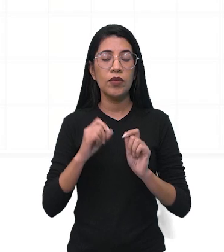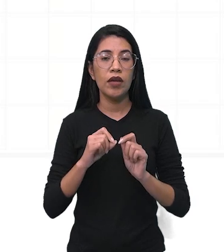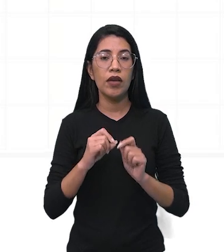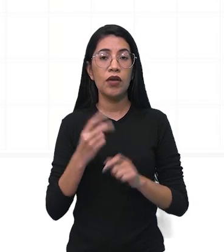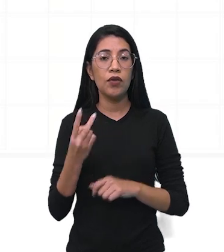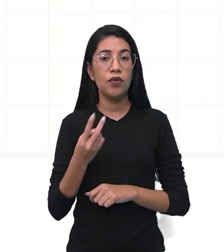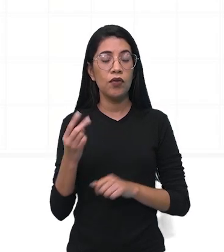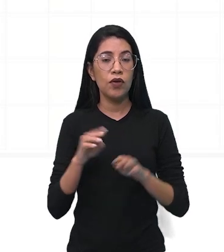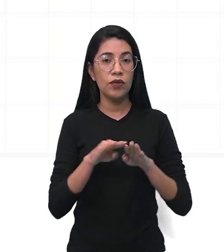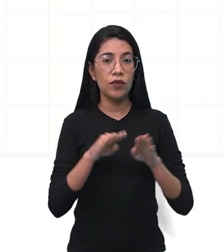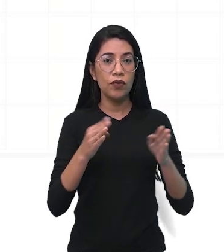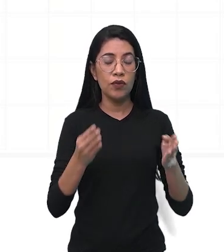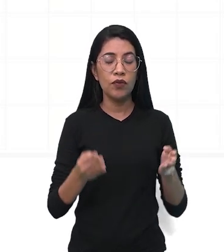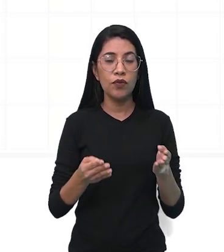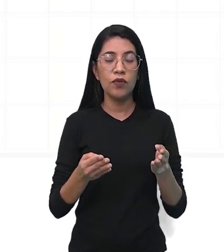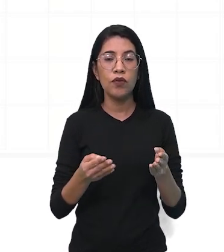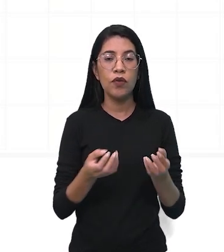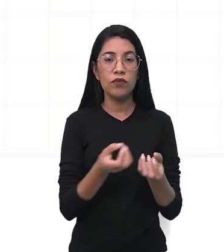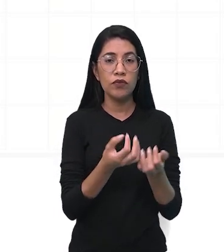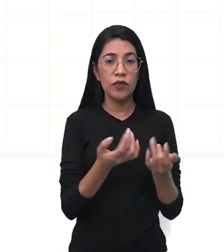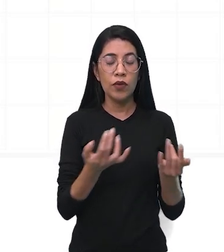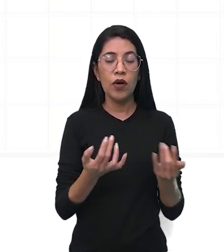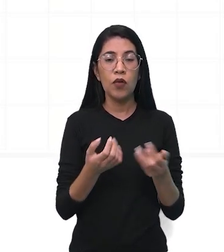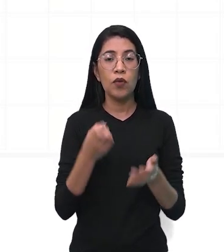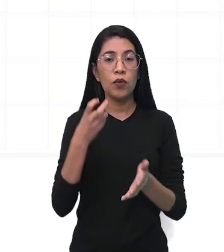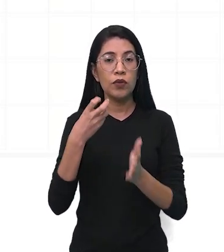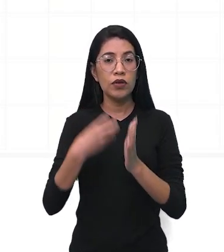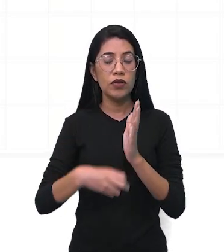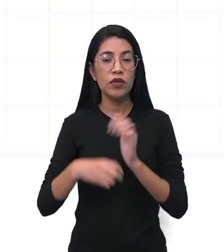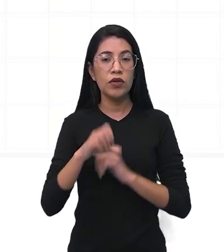ter um desconto de R$